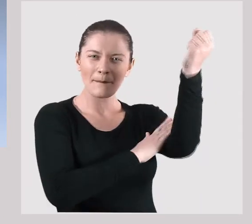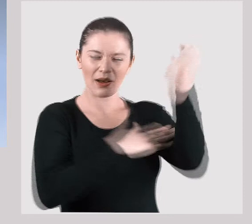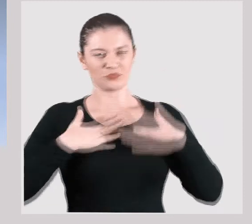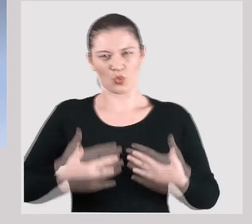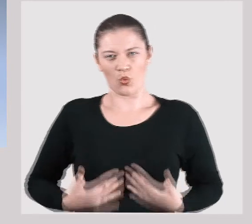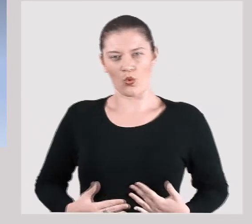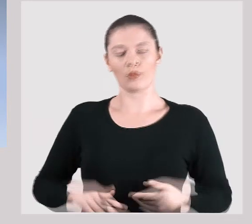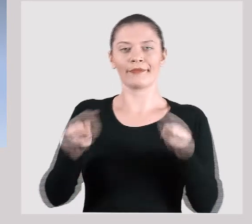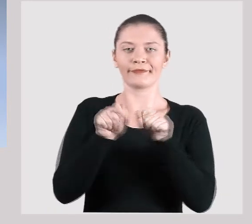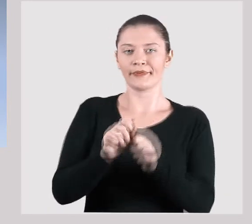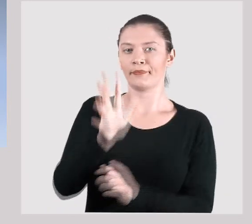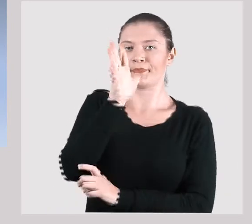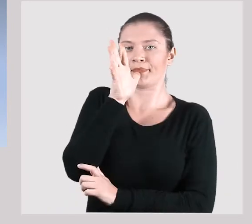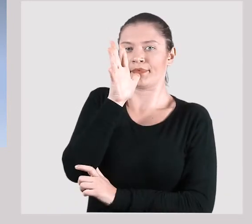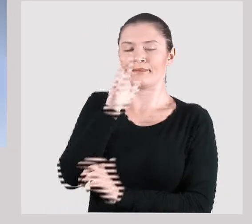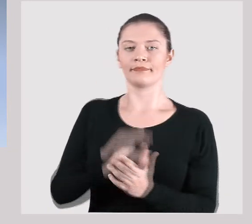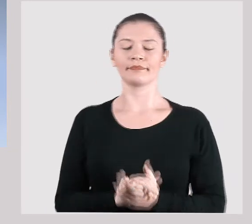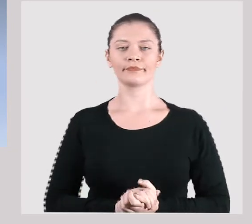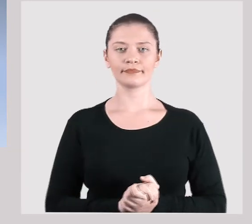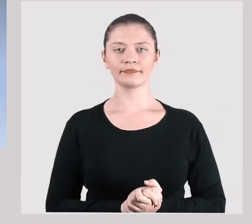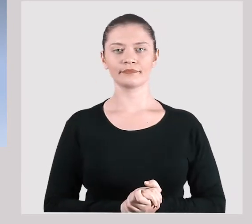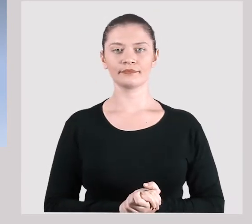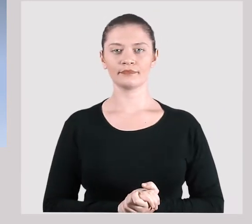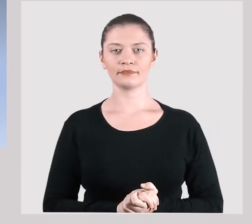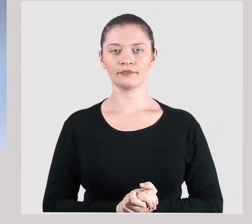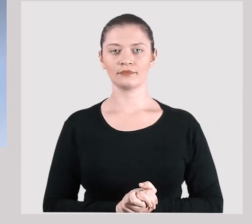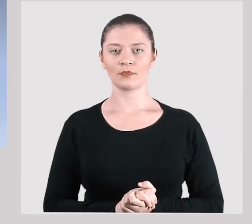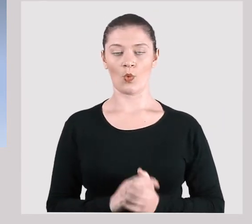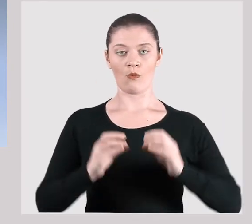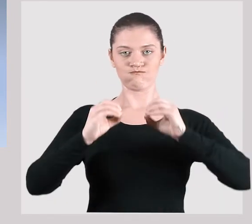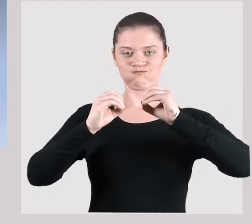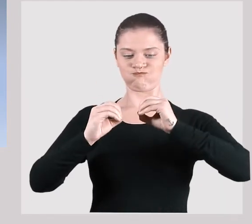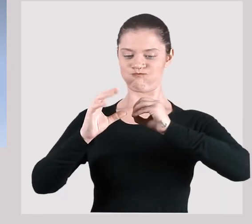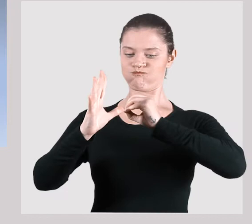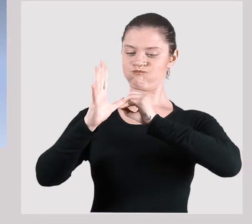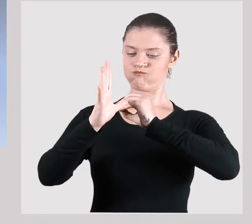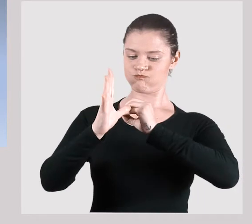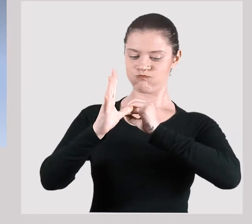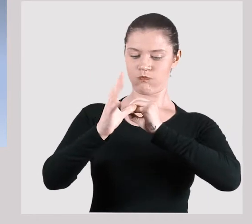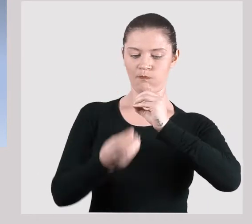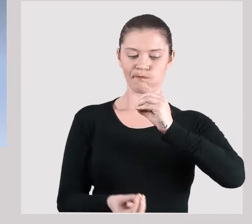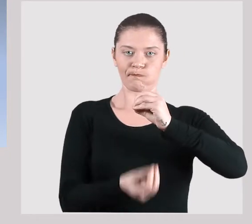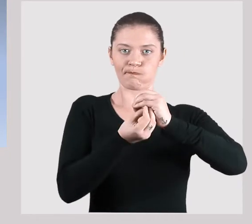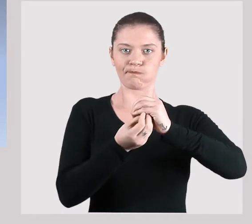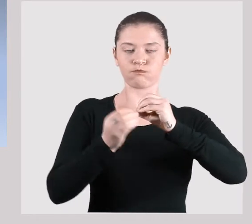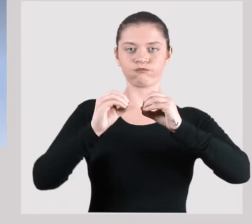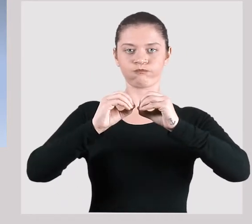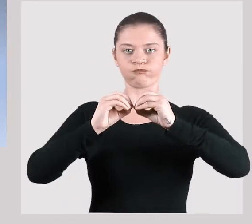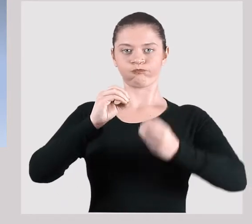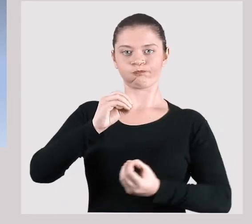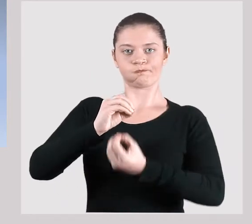problema também. Faz o saco escrotal, bota próteses de testículos, e tem que